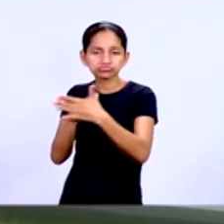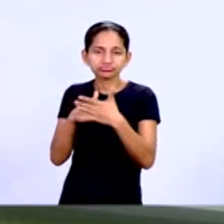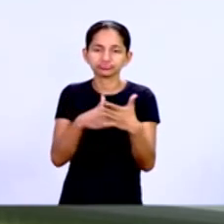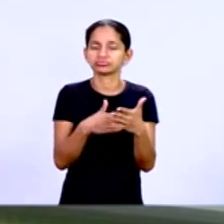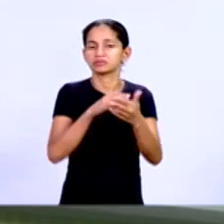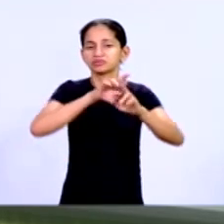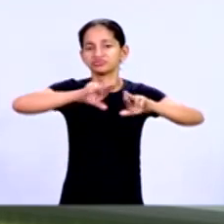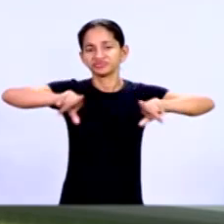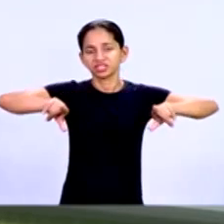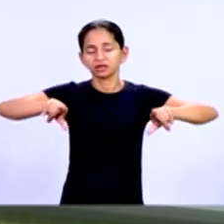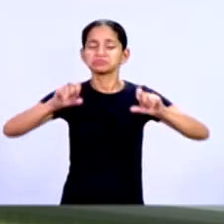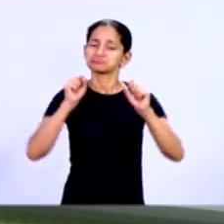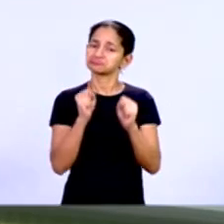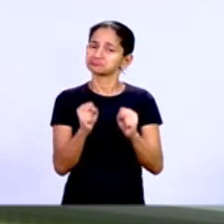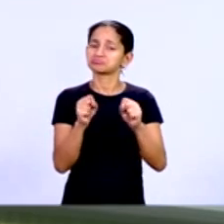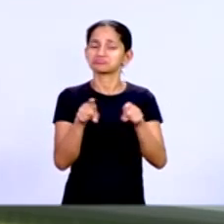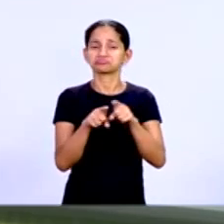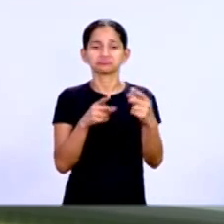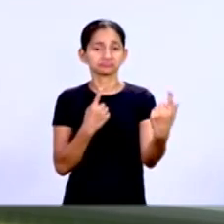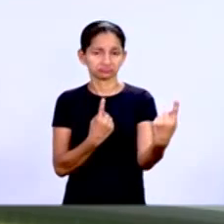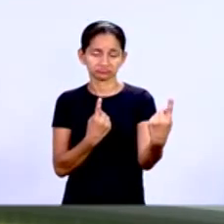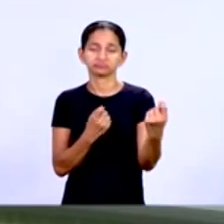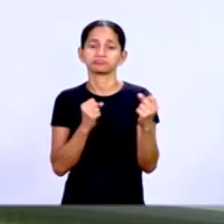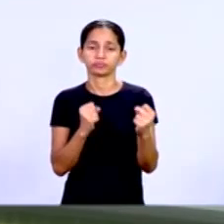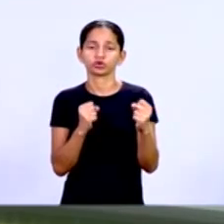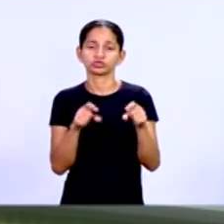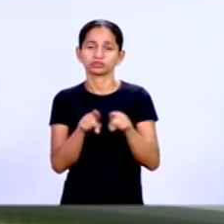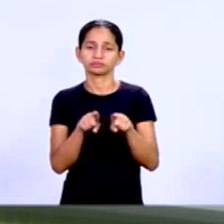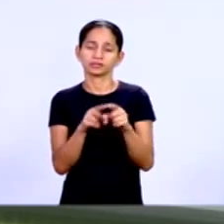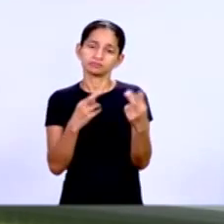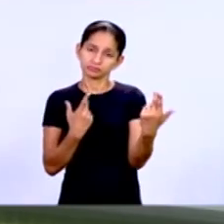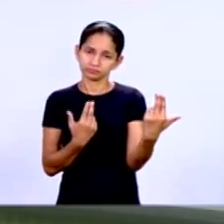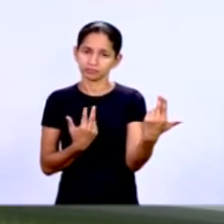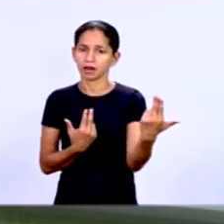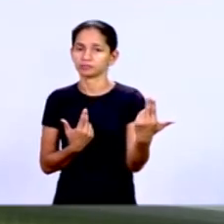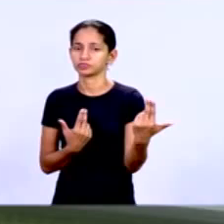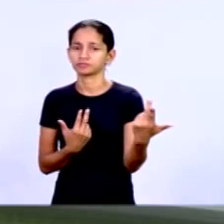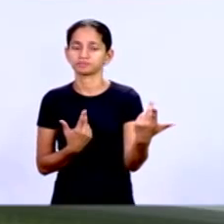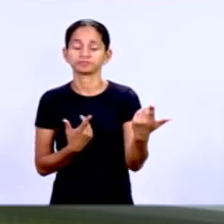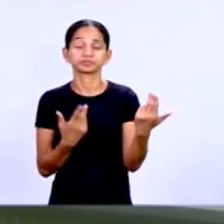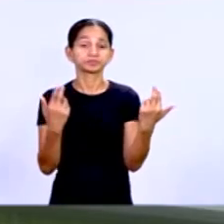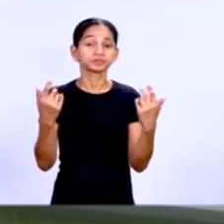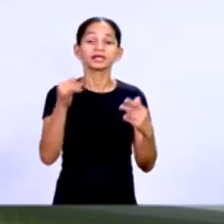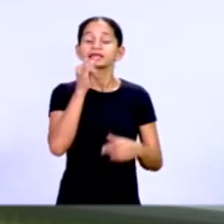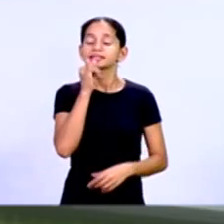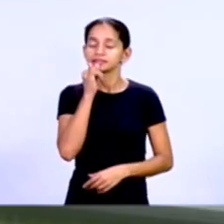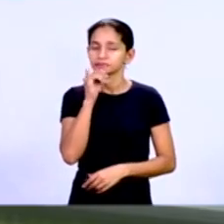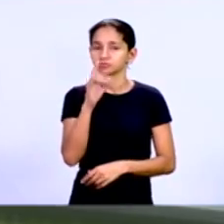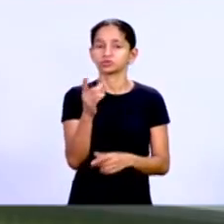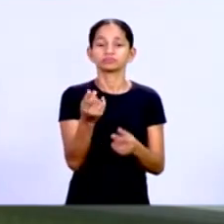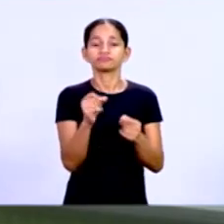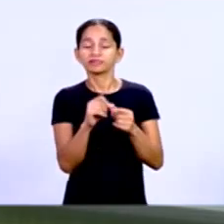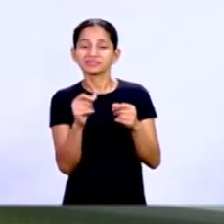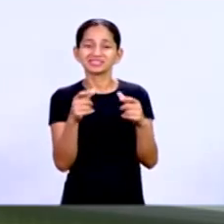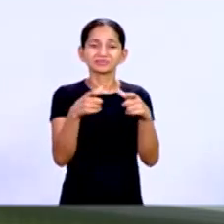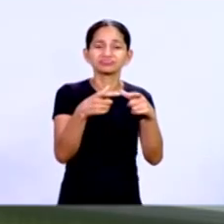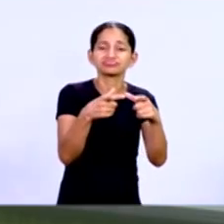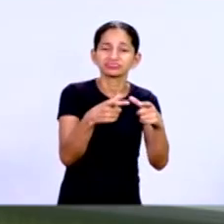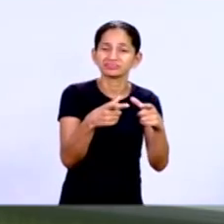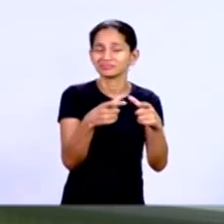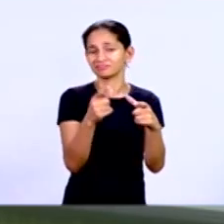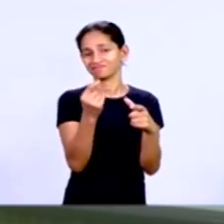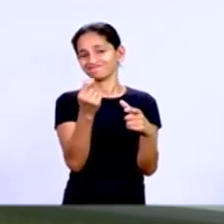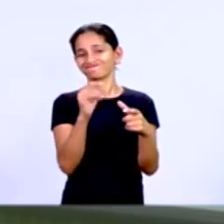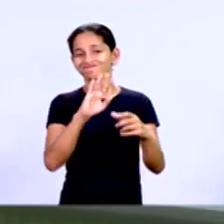de caixa dele, o aporte financeiro dele, da movimentação, não é suficiente para fazer um investimento de maior